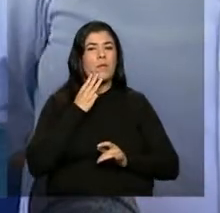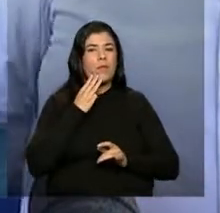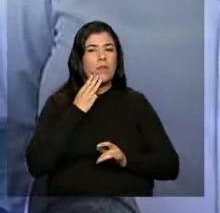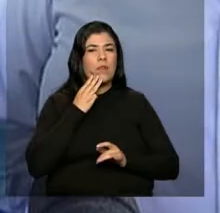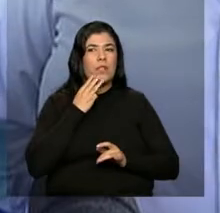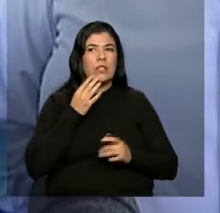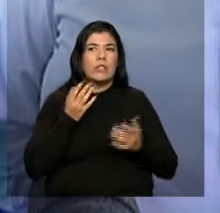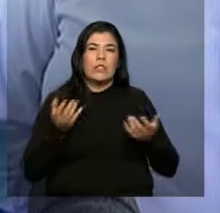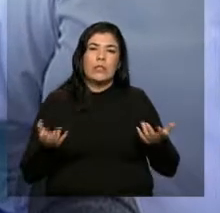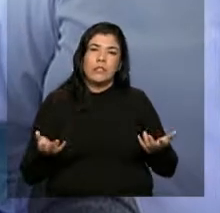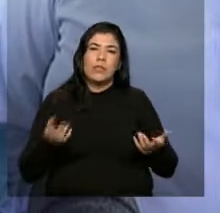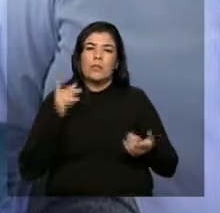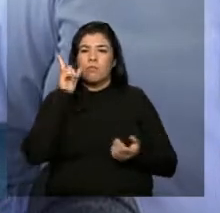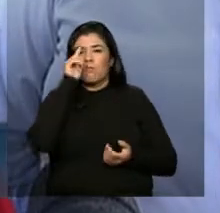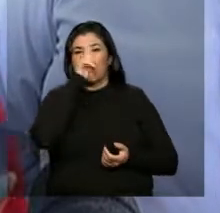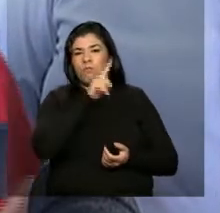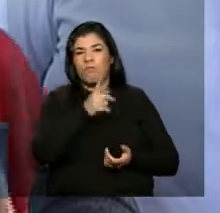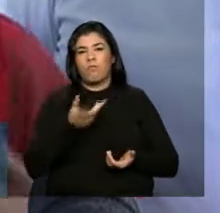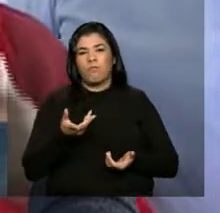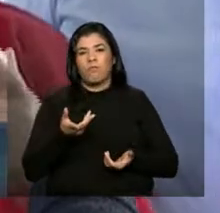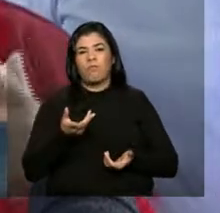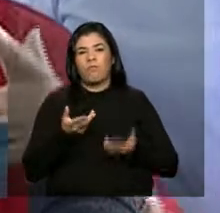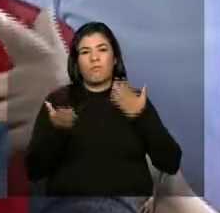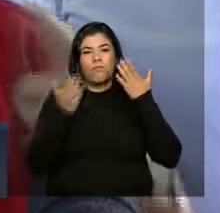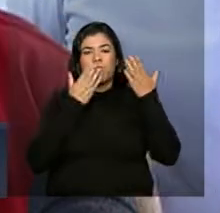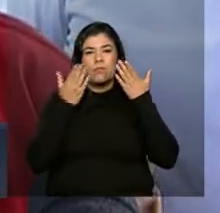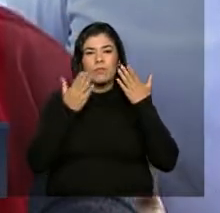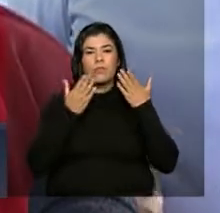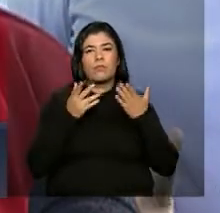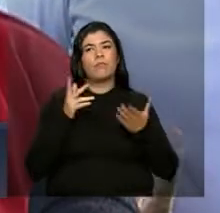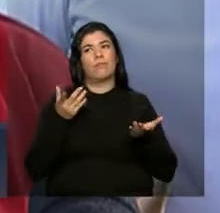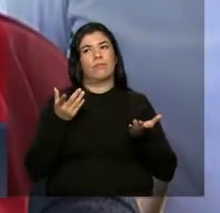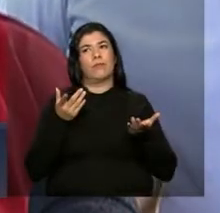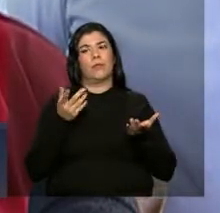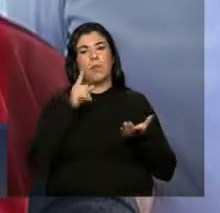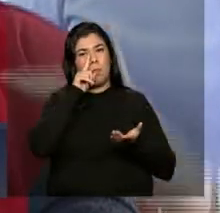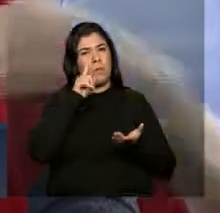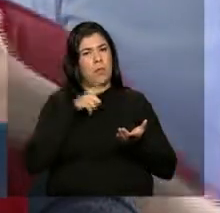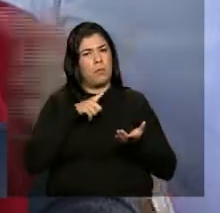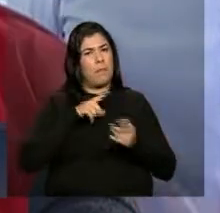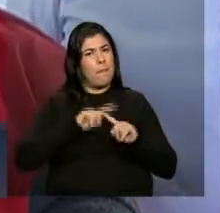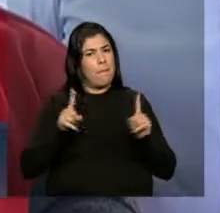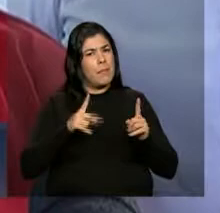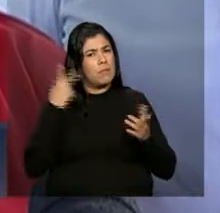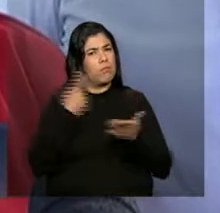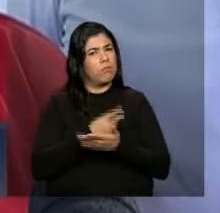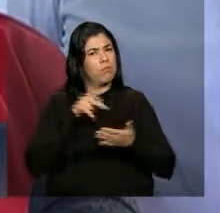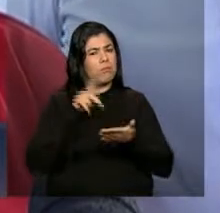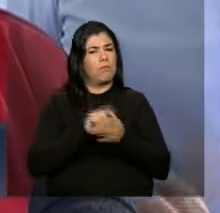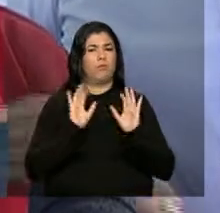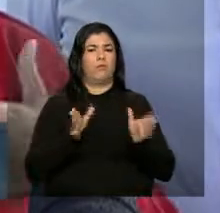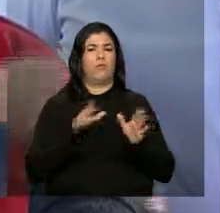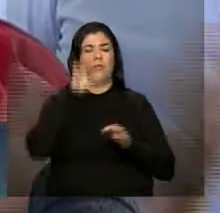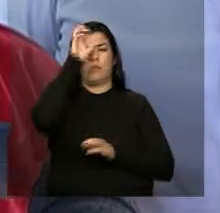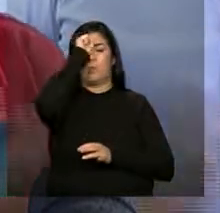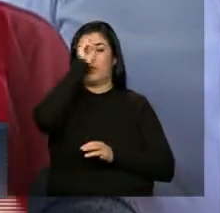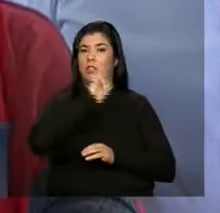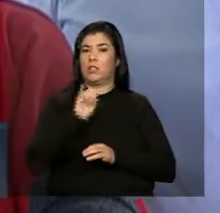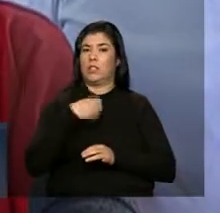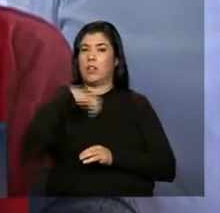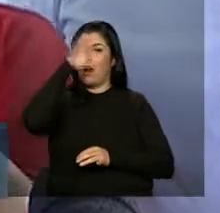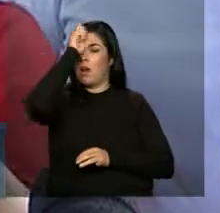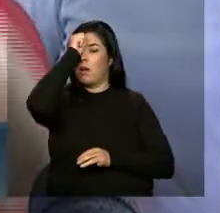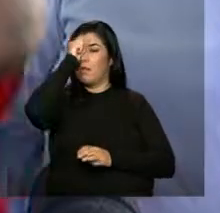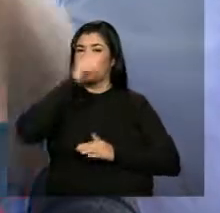ousado, presidente? É ousado. Agora, é factível. Sabe por quê que é factível? Porque a gente aprendeu. E você aprende com o